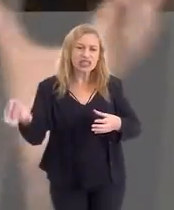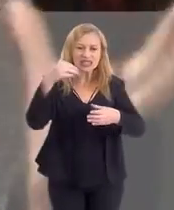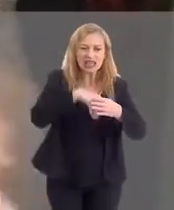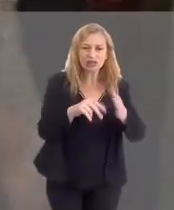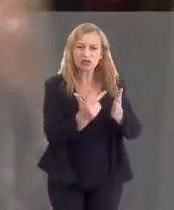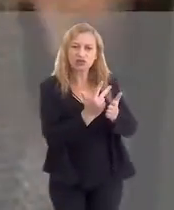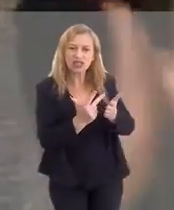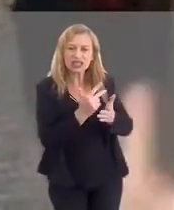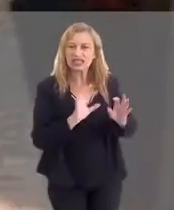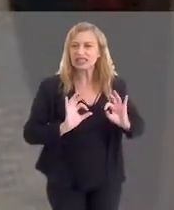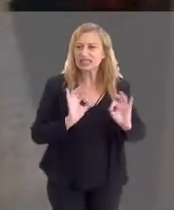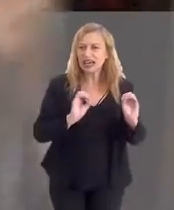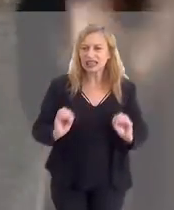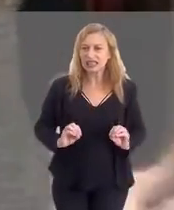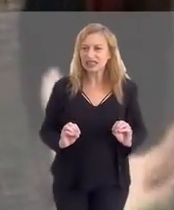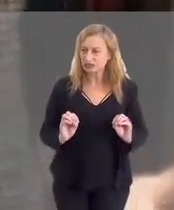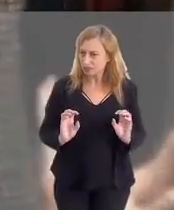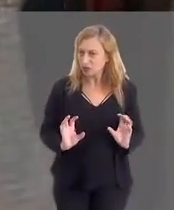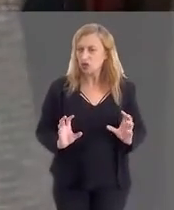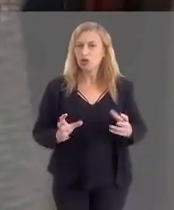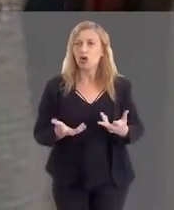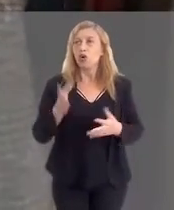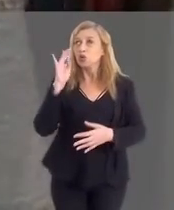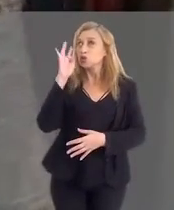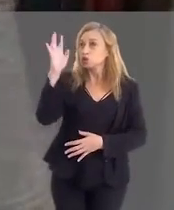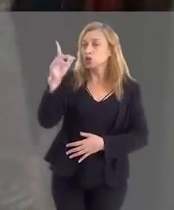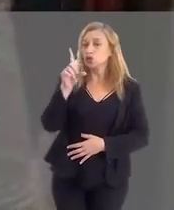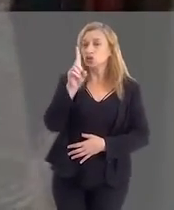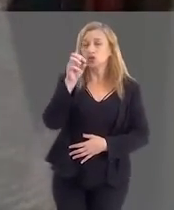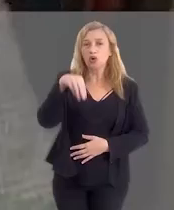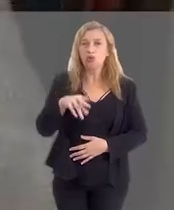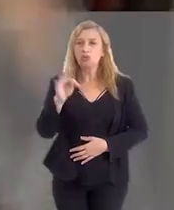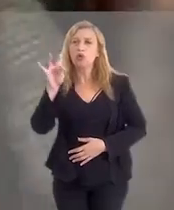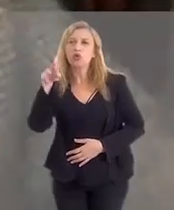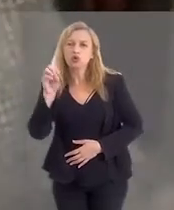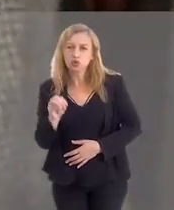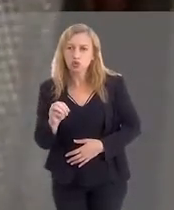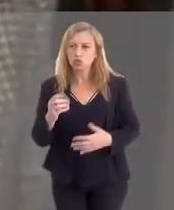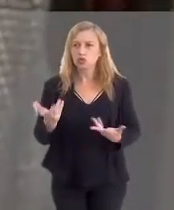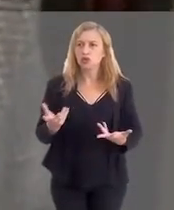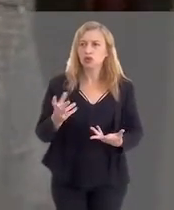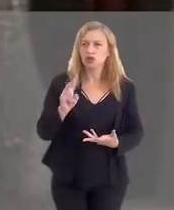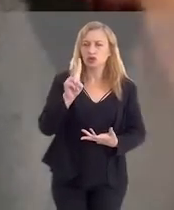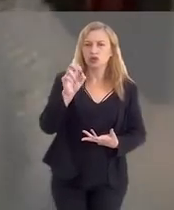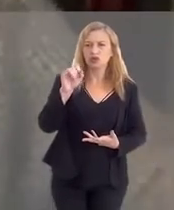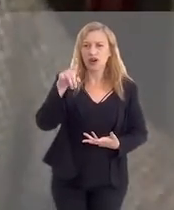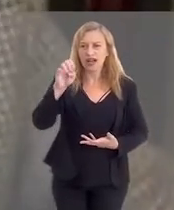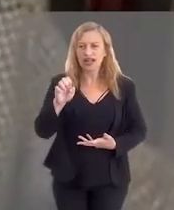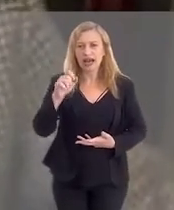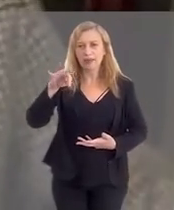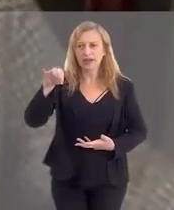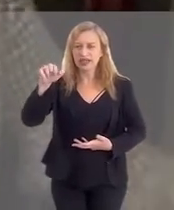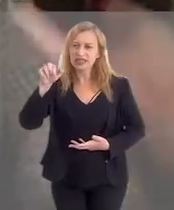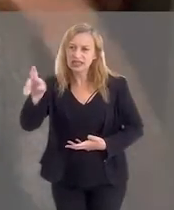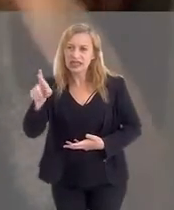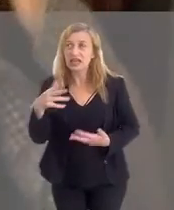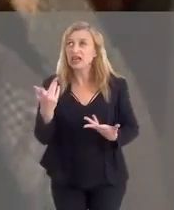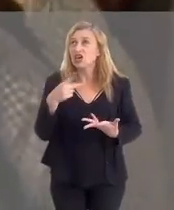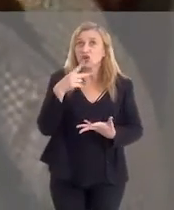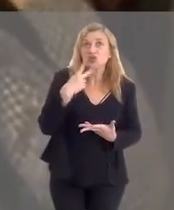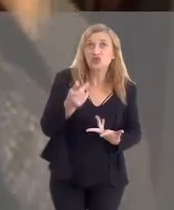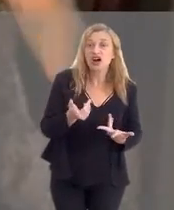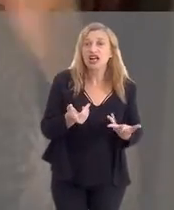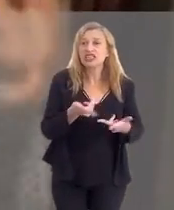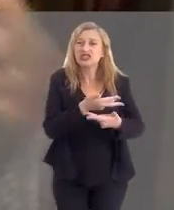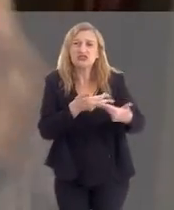foi o sonho desse conjunto de religiosidades, né? O sonho de Dom Bosco, a gente não fala do Vale do Amanhecer, que é em Planaltina. A